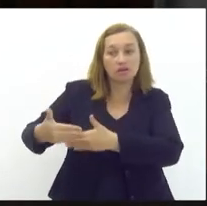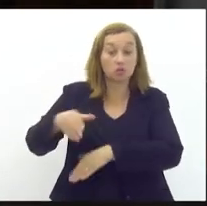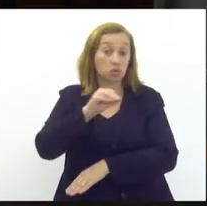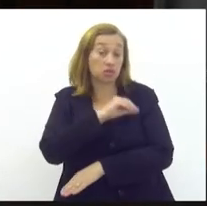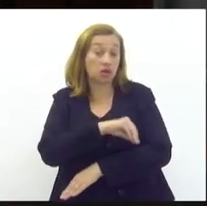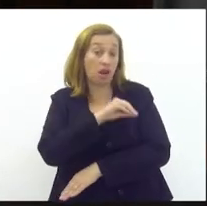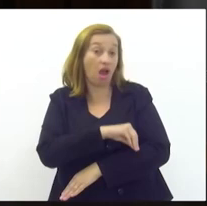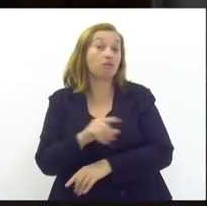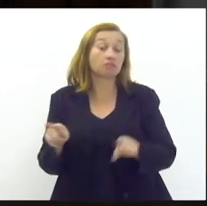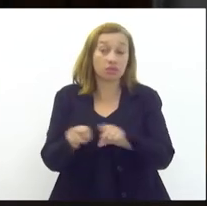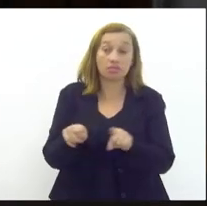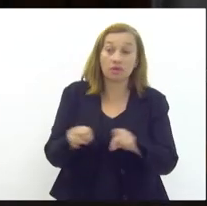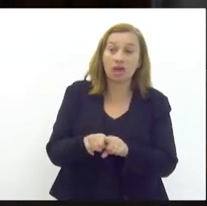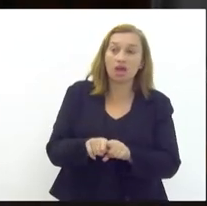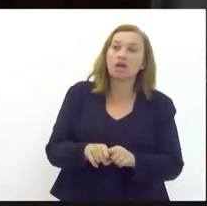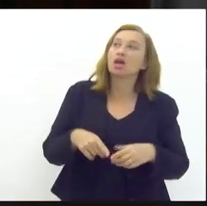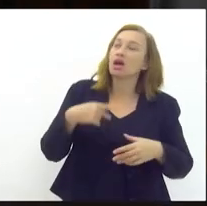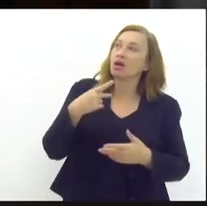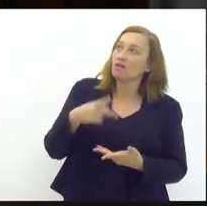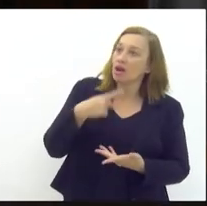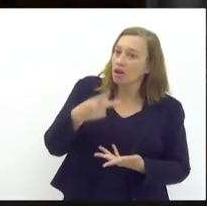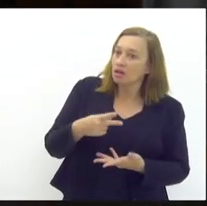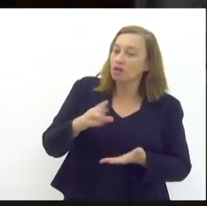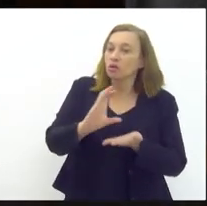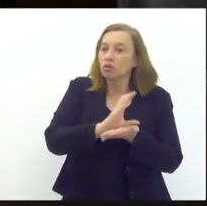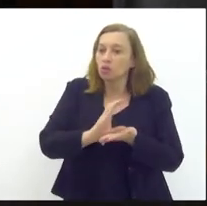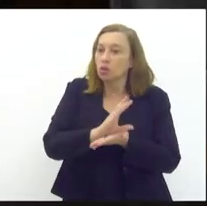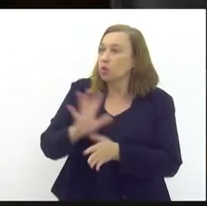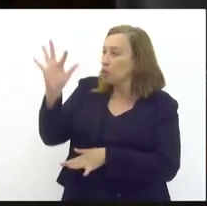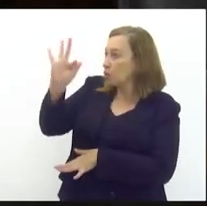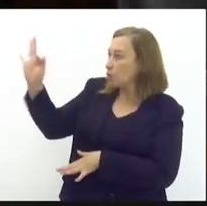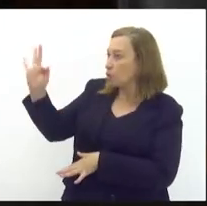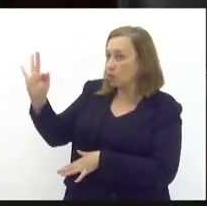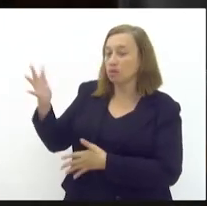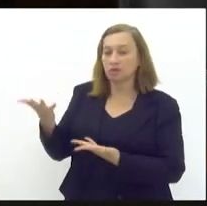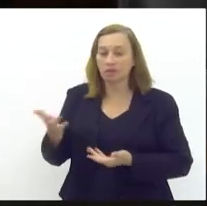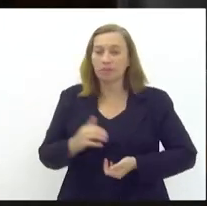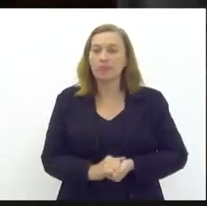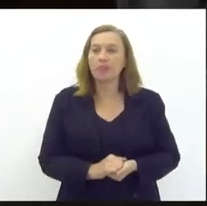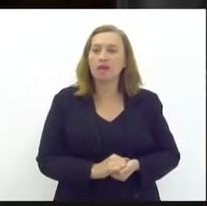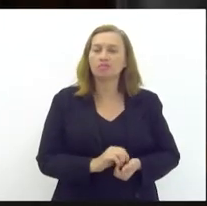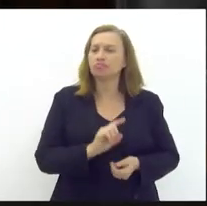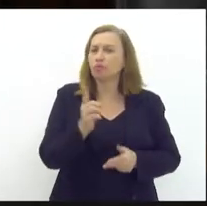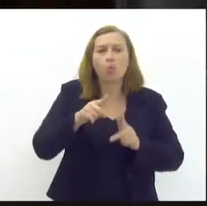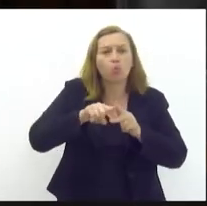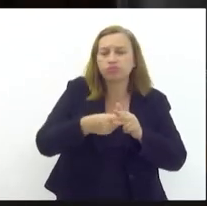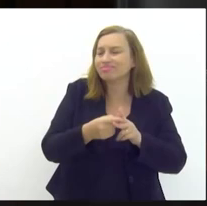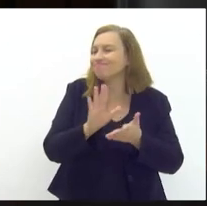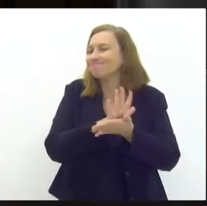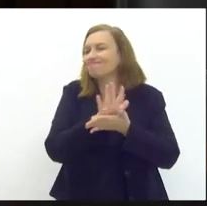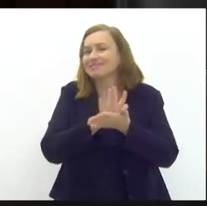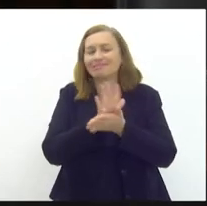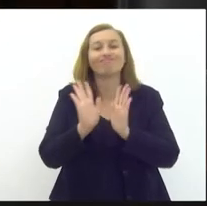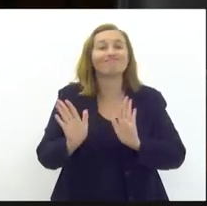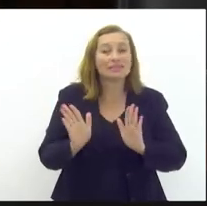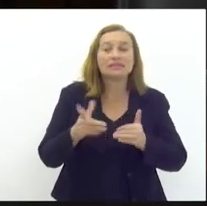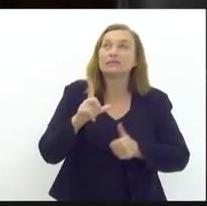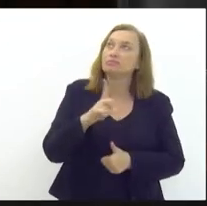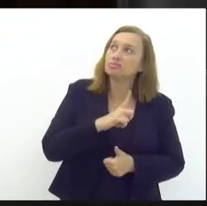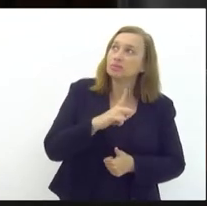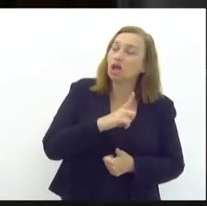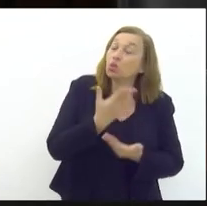Nós temos na Constituição Federal o imposto sobre grandes fortunas que não foi regulamentado existe